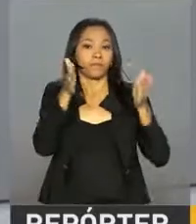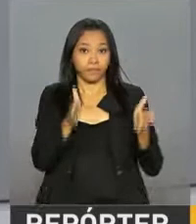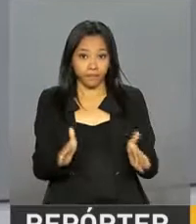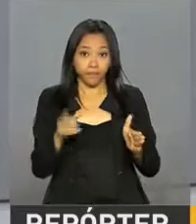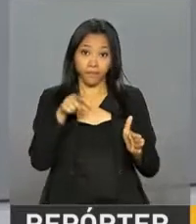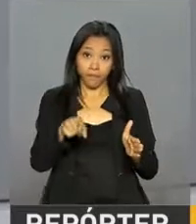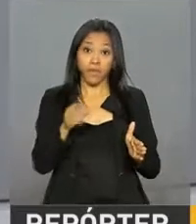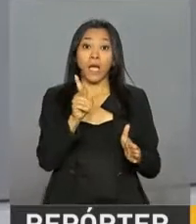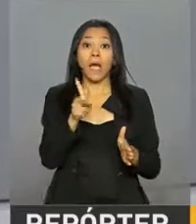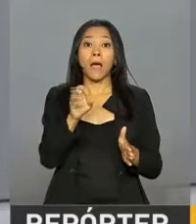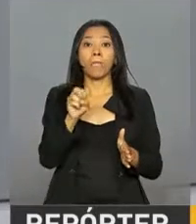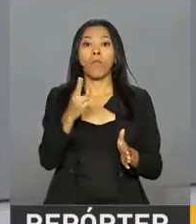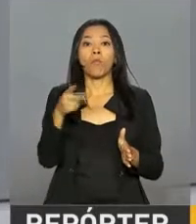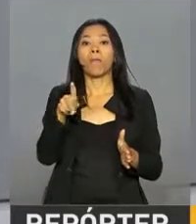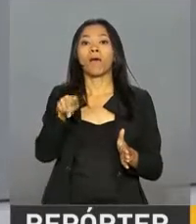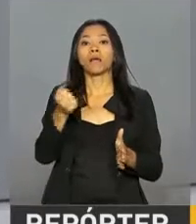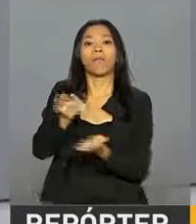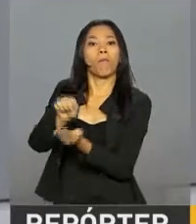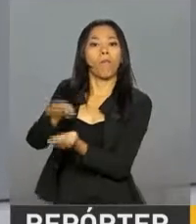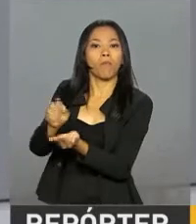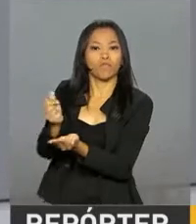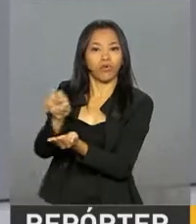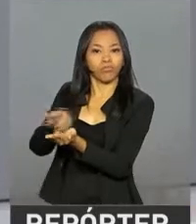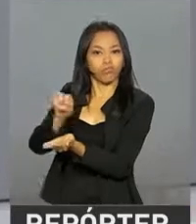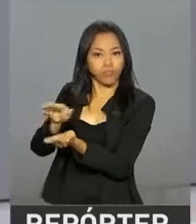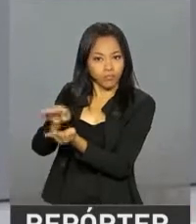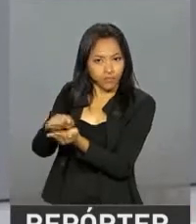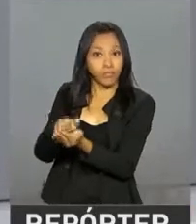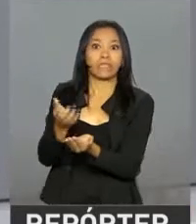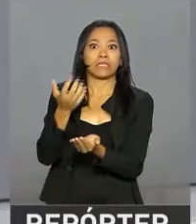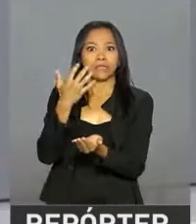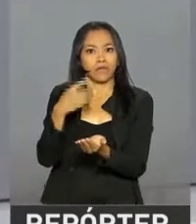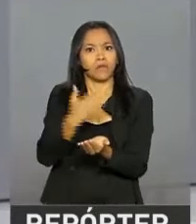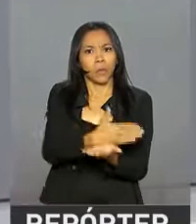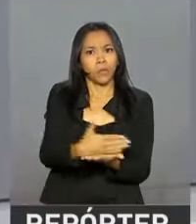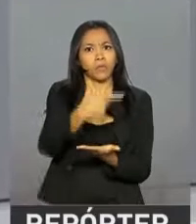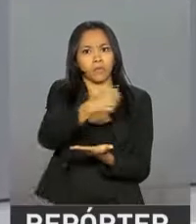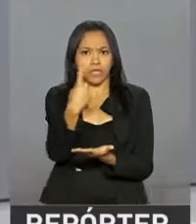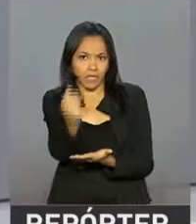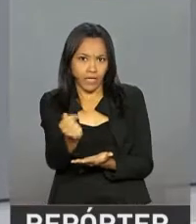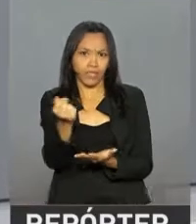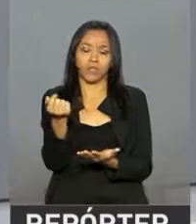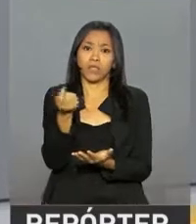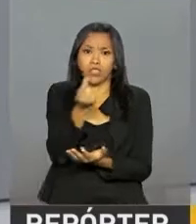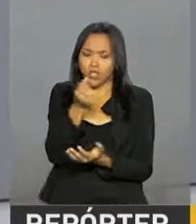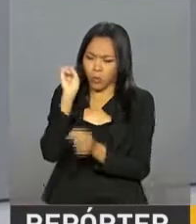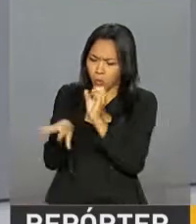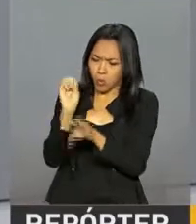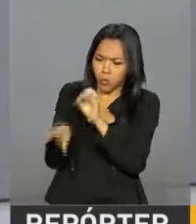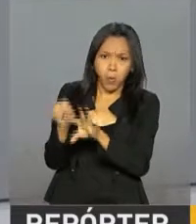caderneta de poupança voltou a atrair investimentos em 2017 no ano passado os depósitos superaram as retiradas